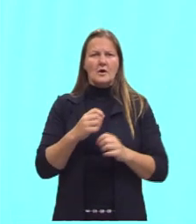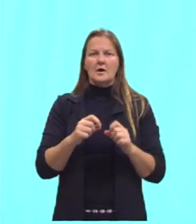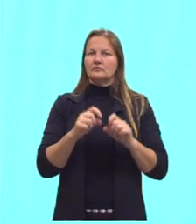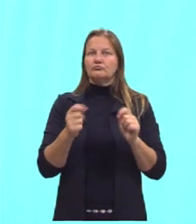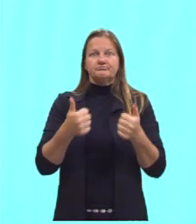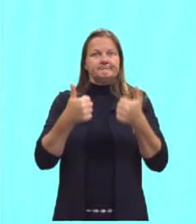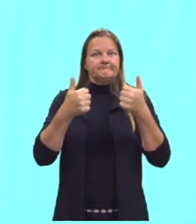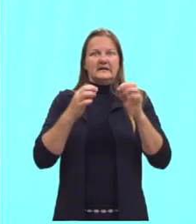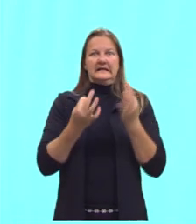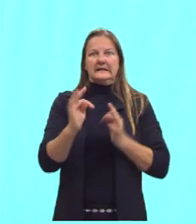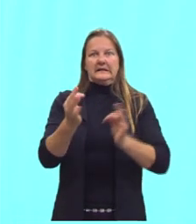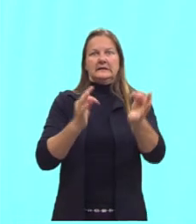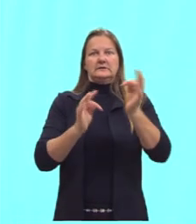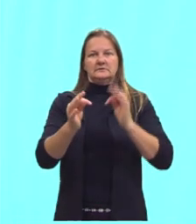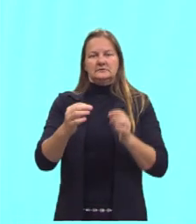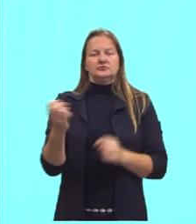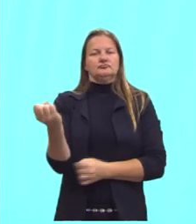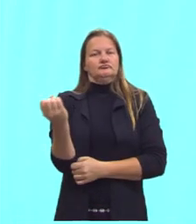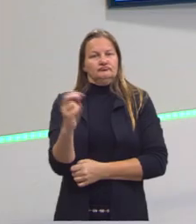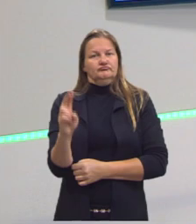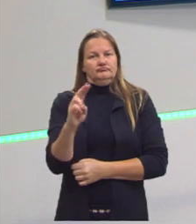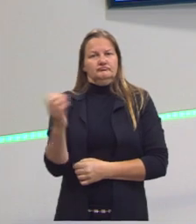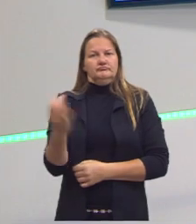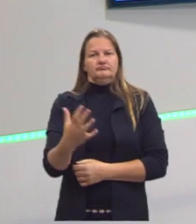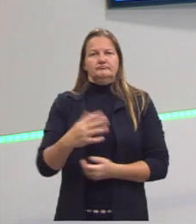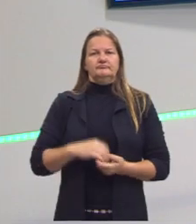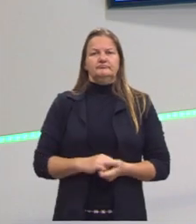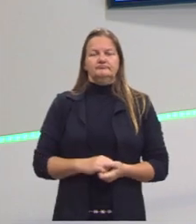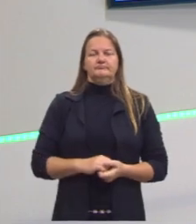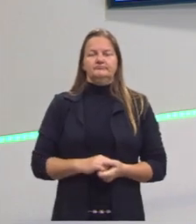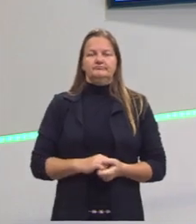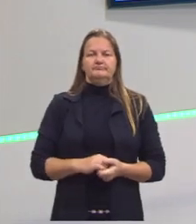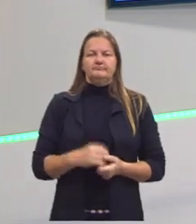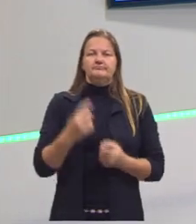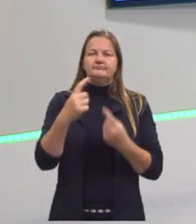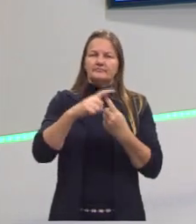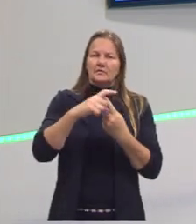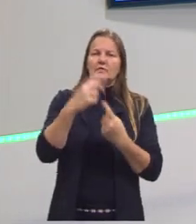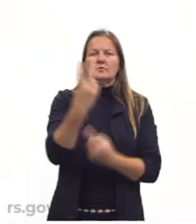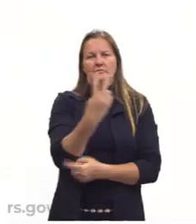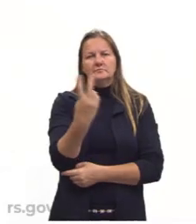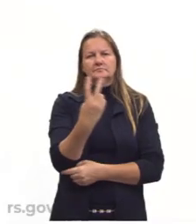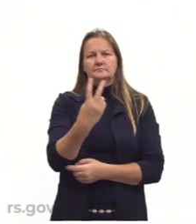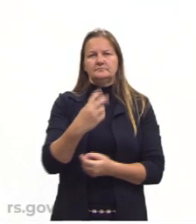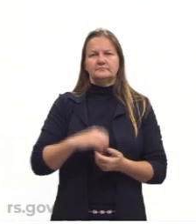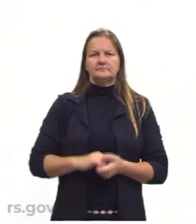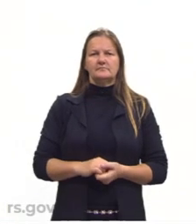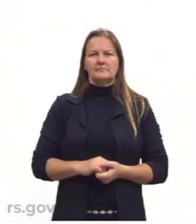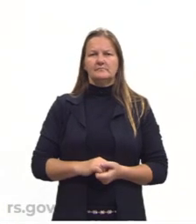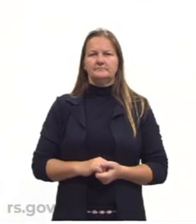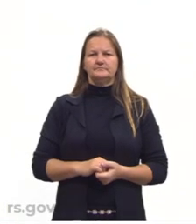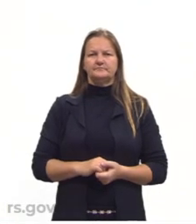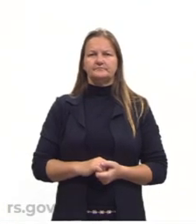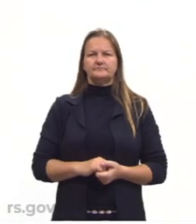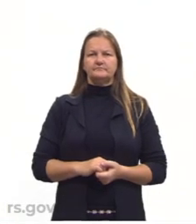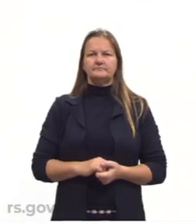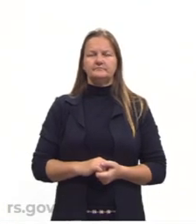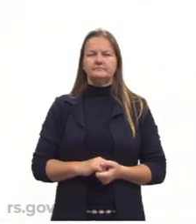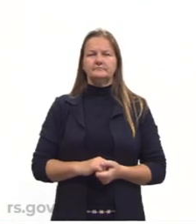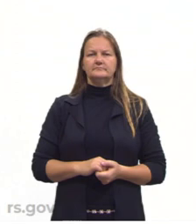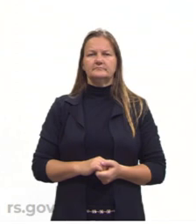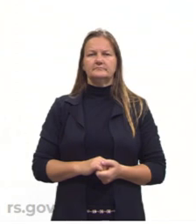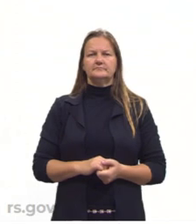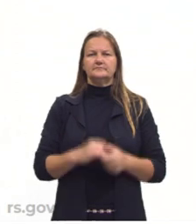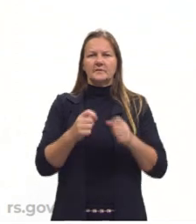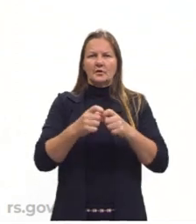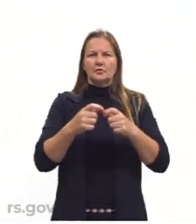dimensionado essa agricultura aí tão extensiva e intensiva são essas essas duas dois tipos aí que nós